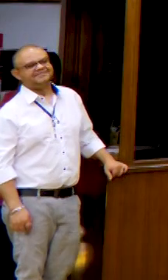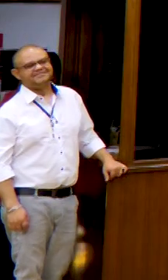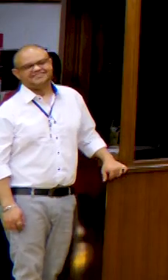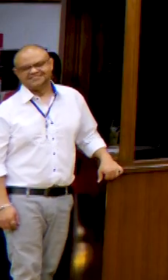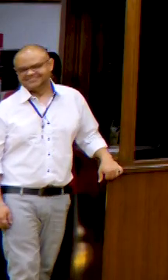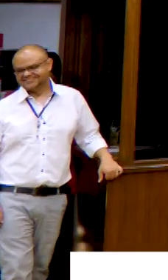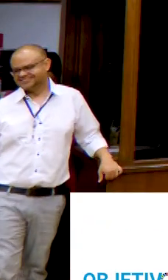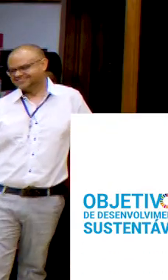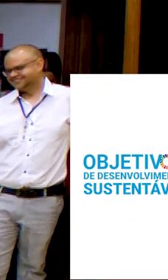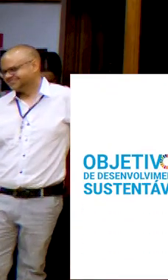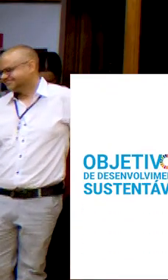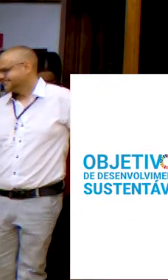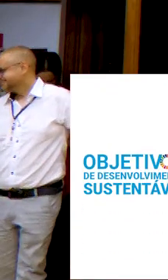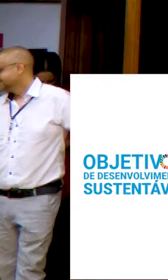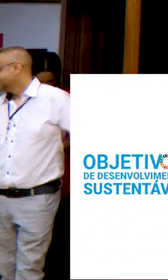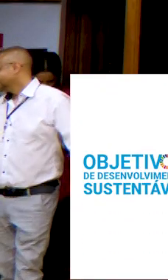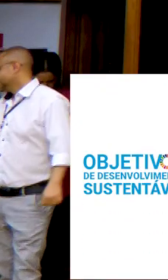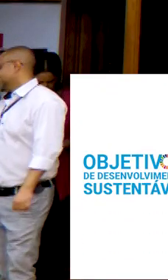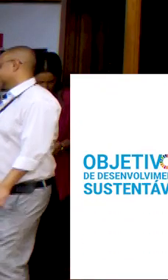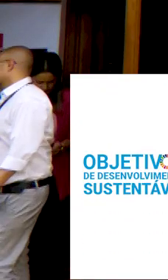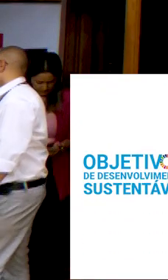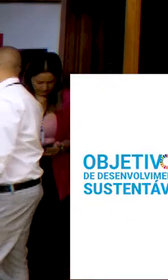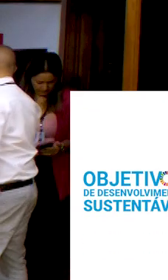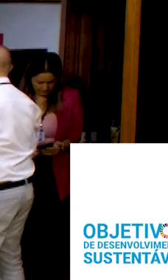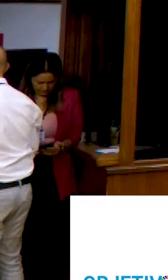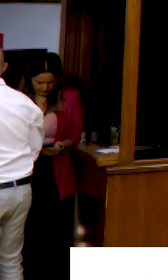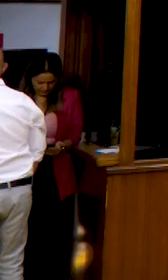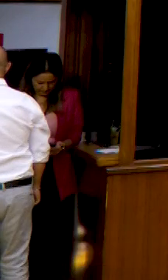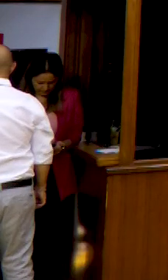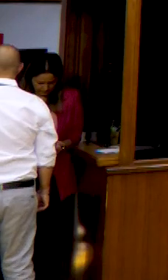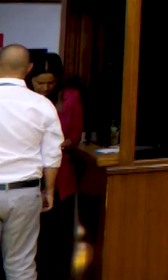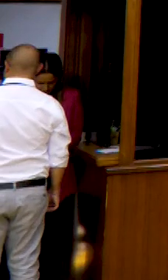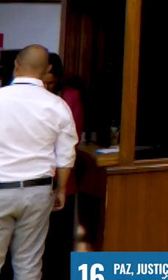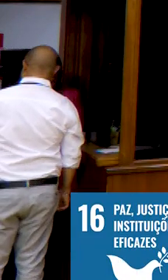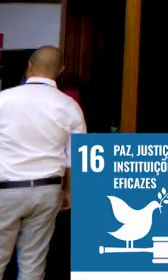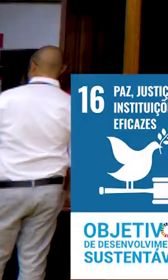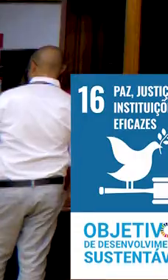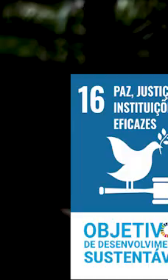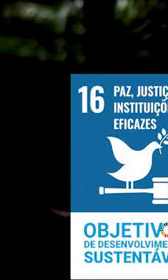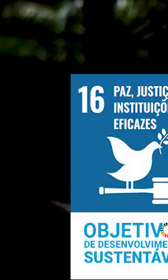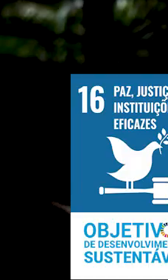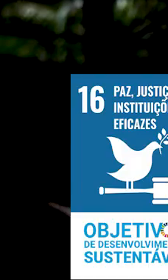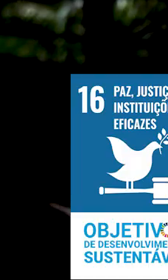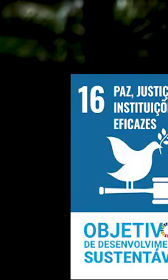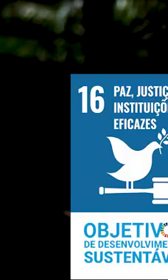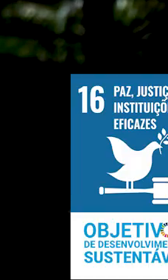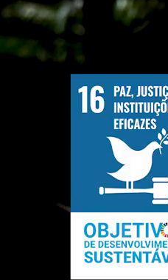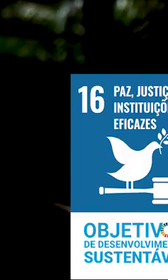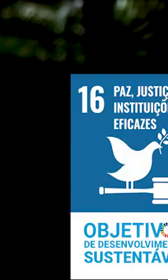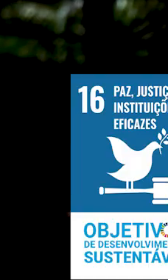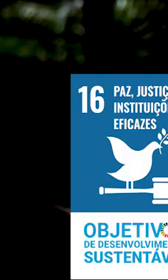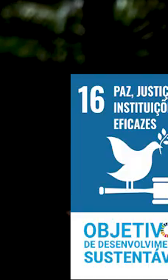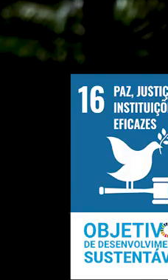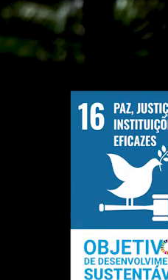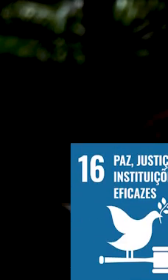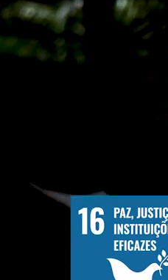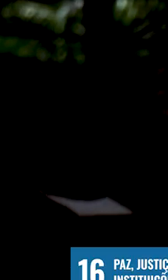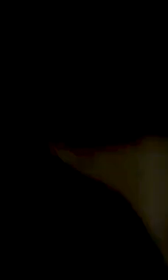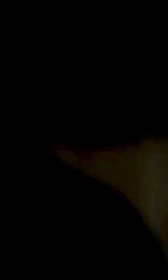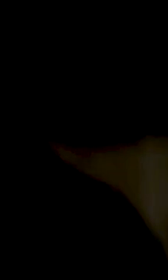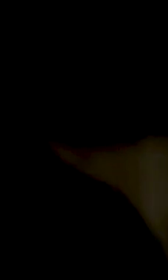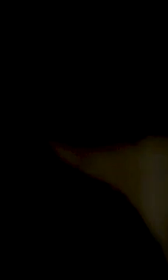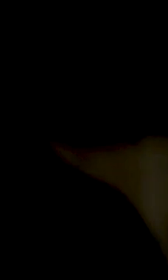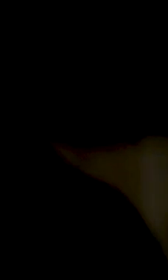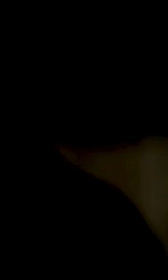A sessão ordinária desta quarta-feira iniciou com um acordo de lideranças pela Fundação Caxias. O presidente Antônio Euclides